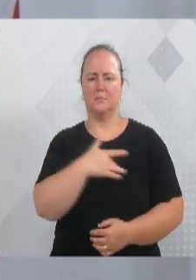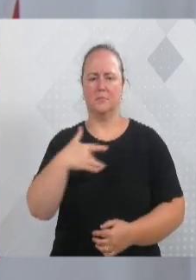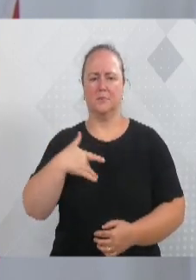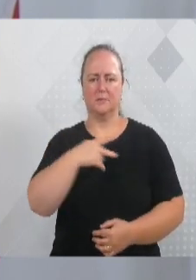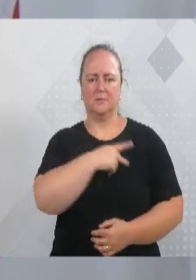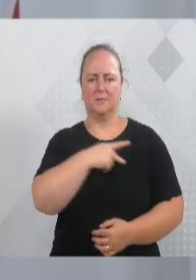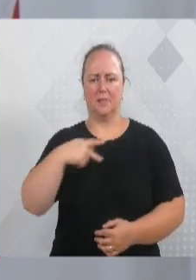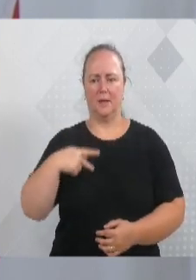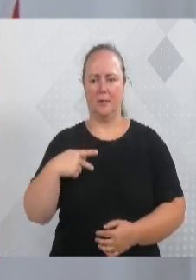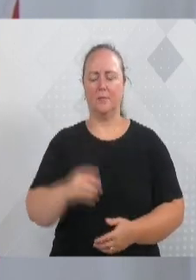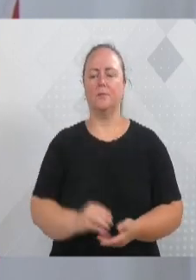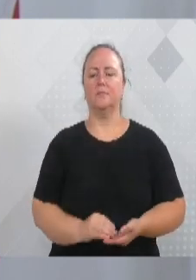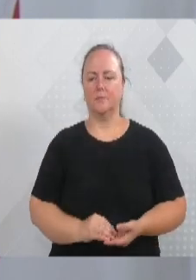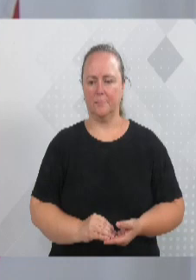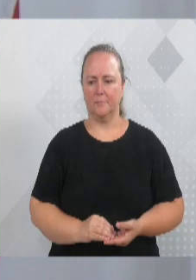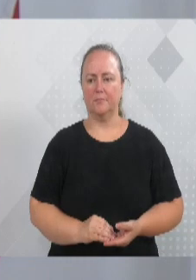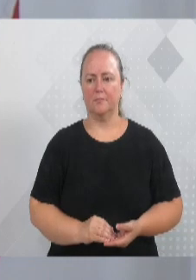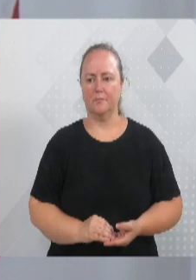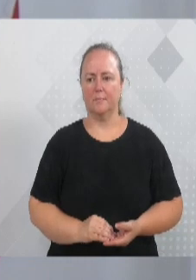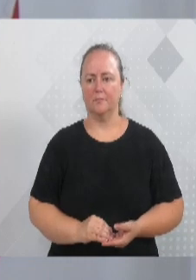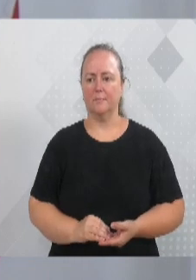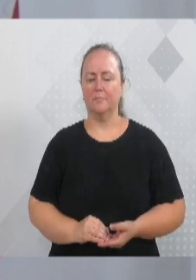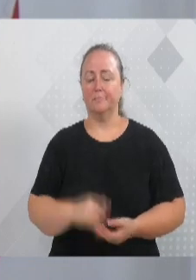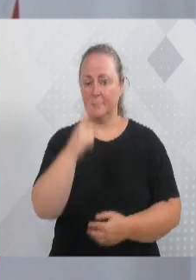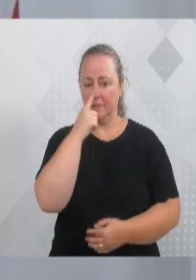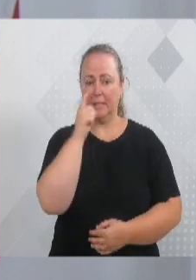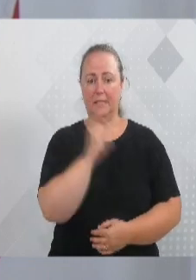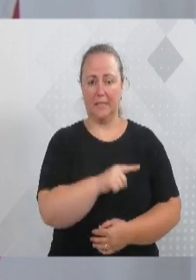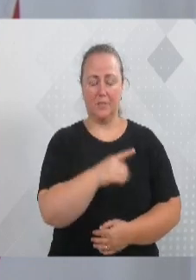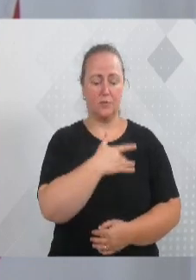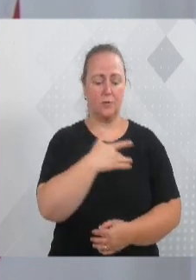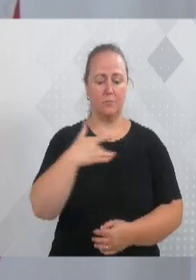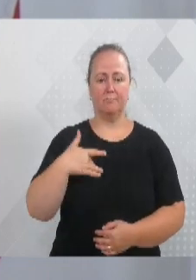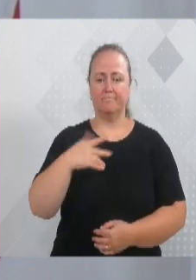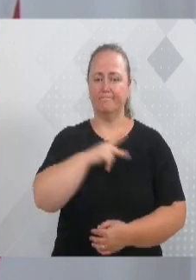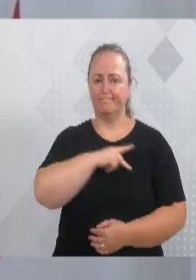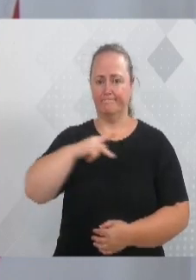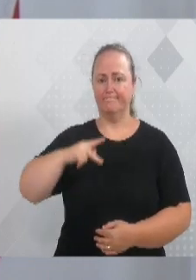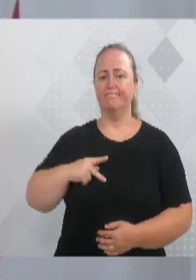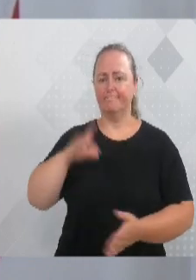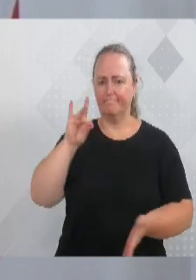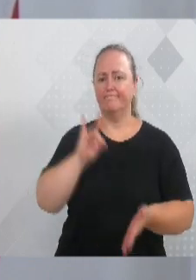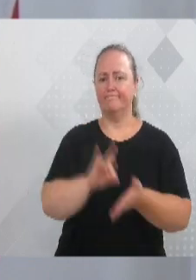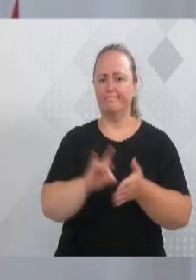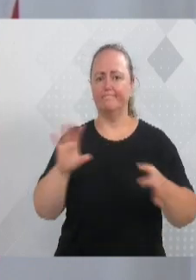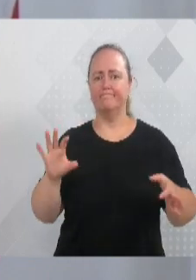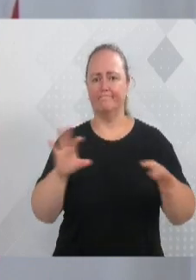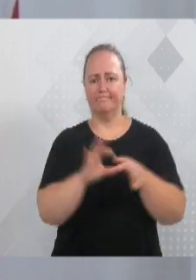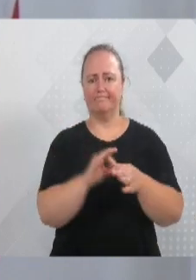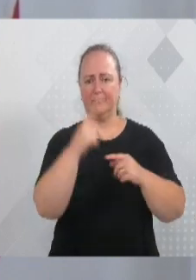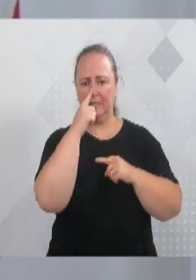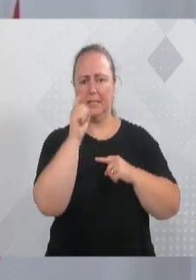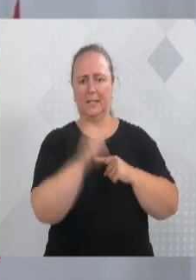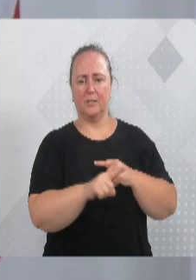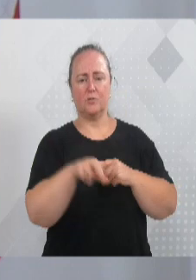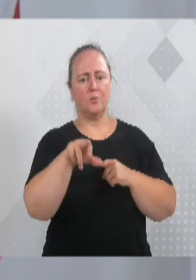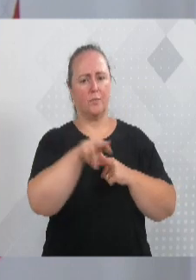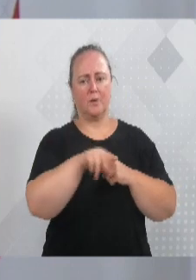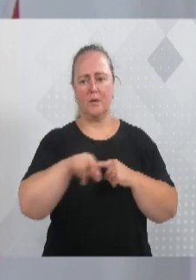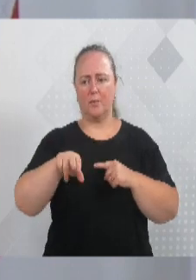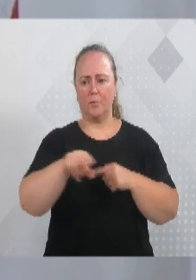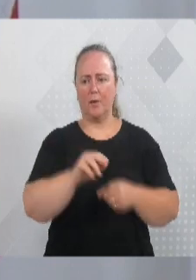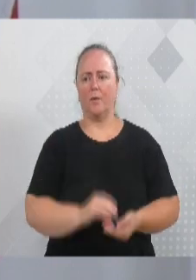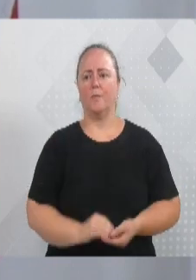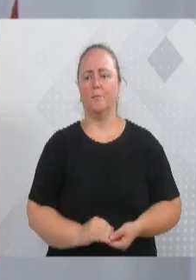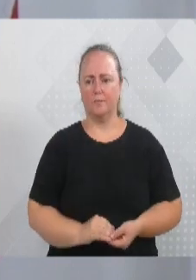não é diferente do que o próprio lixo porque a saúde pública é saúde pública e o lixo não é diferente para